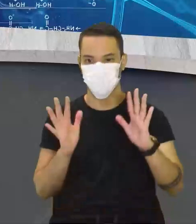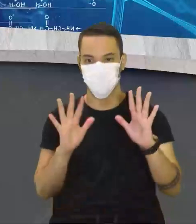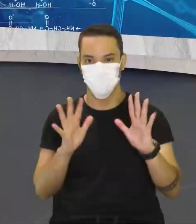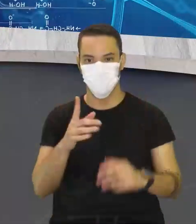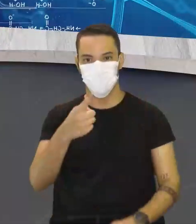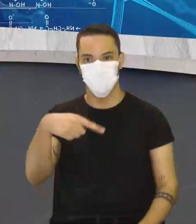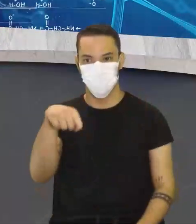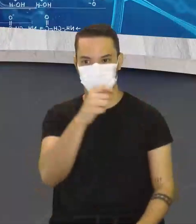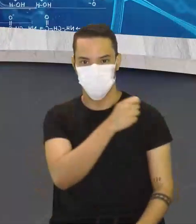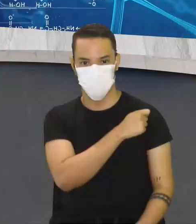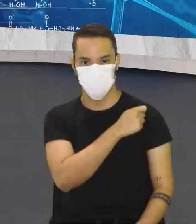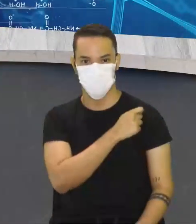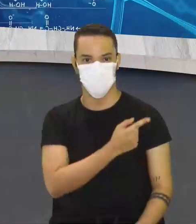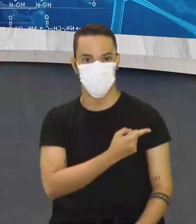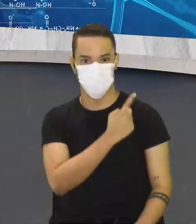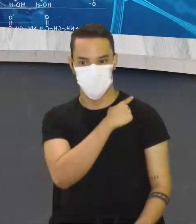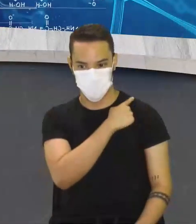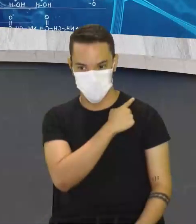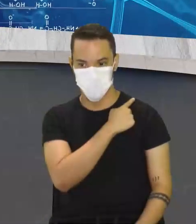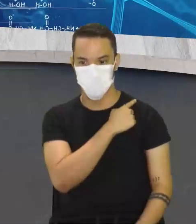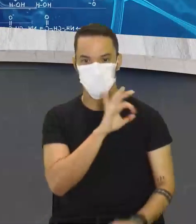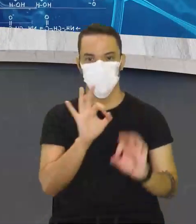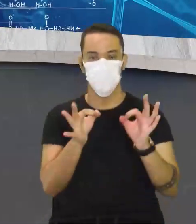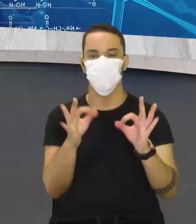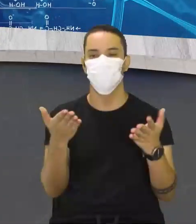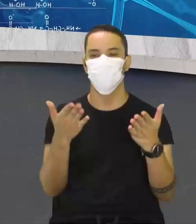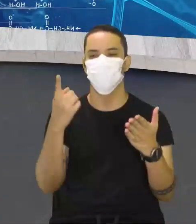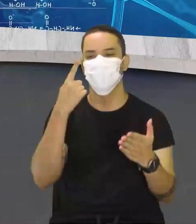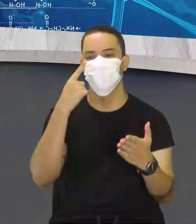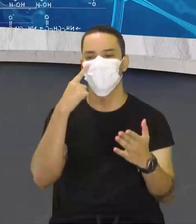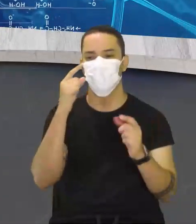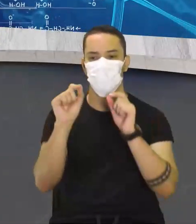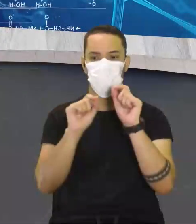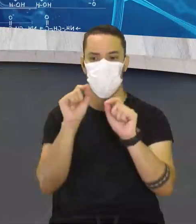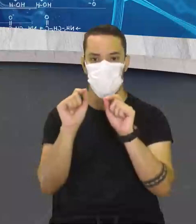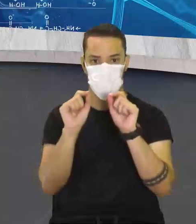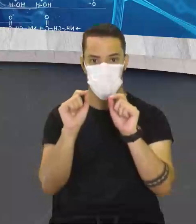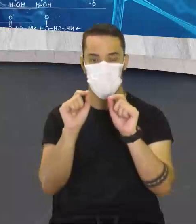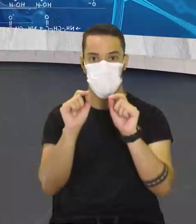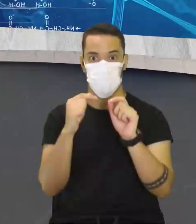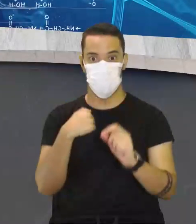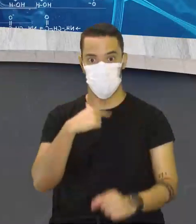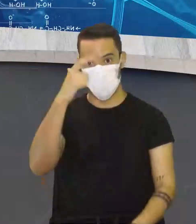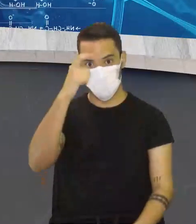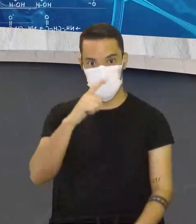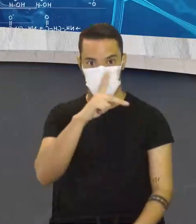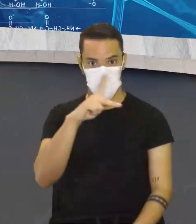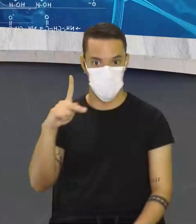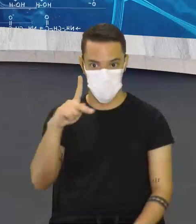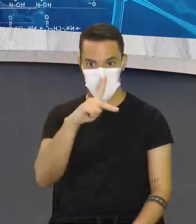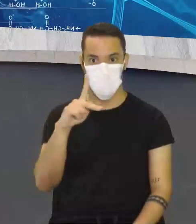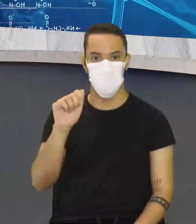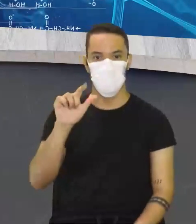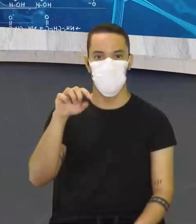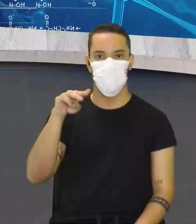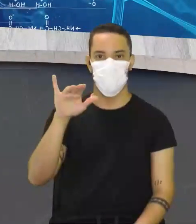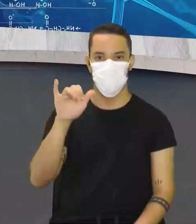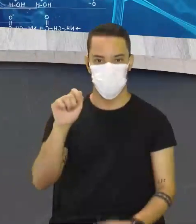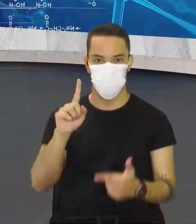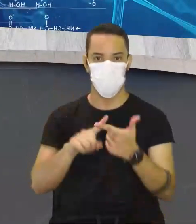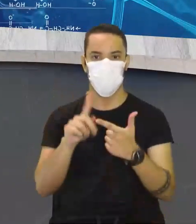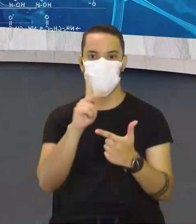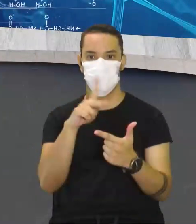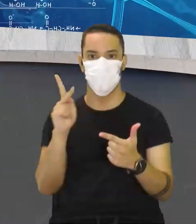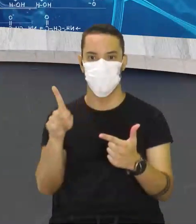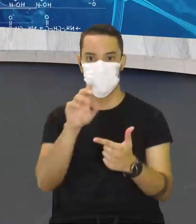Olá, meus caros alunos do primeiro ano do ensino médio. Olha só, vocês viram? Aqui é o professor Almeida, aqui é a professora Sabrina, não